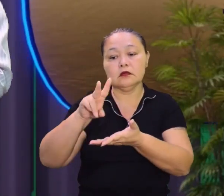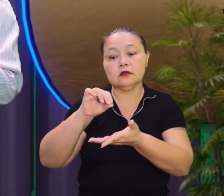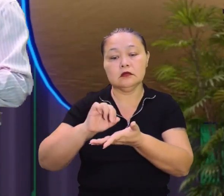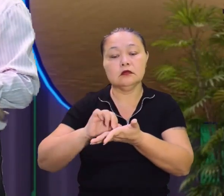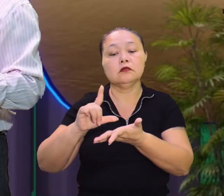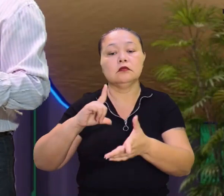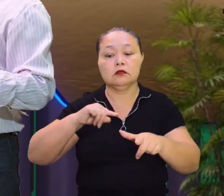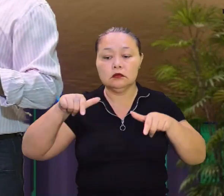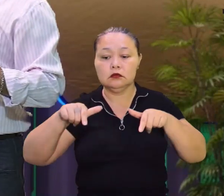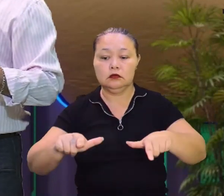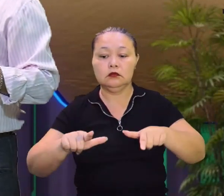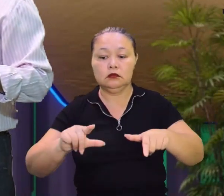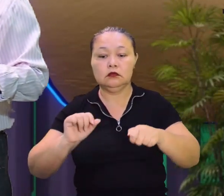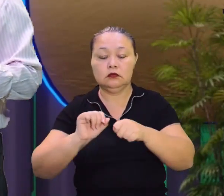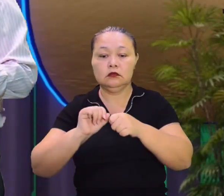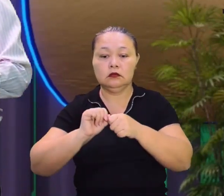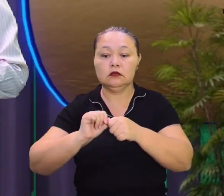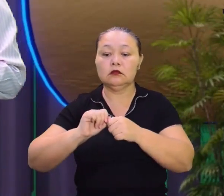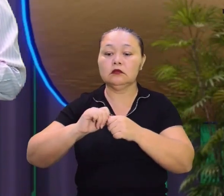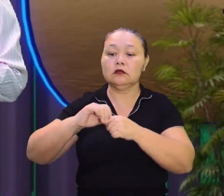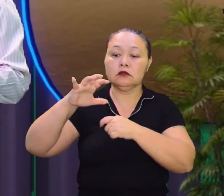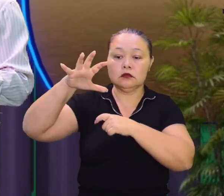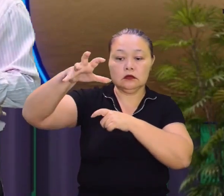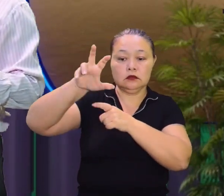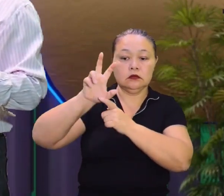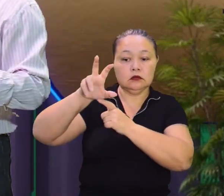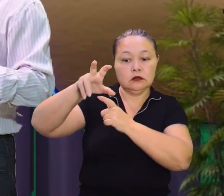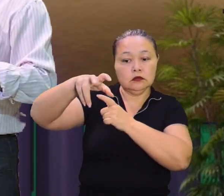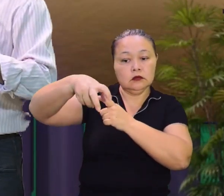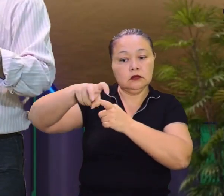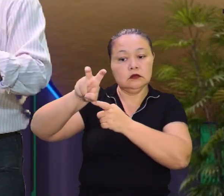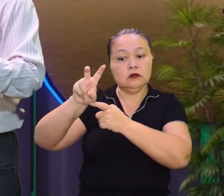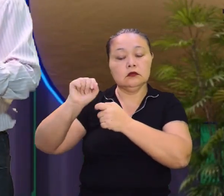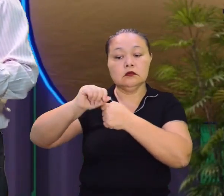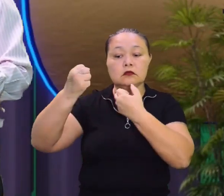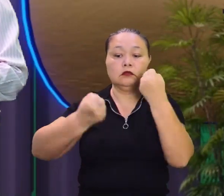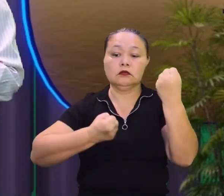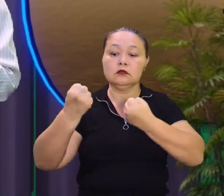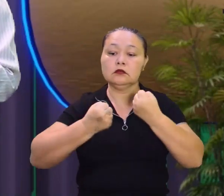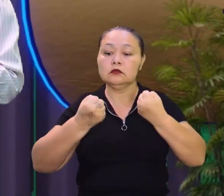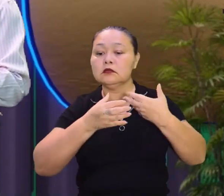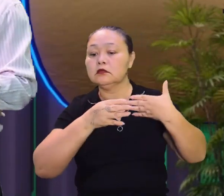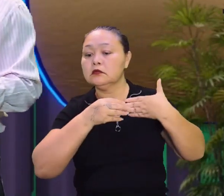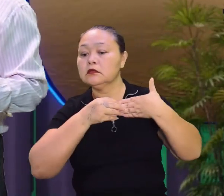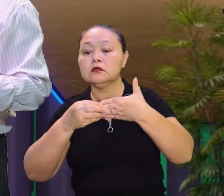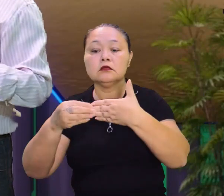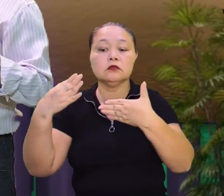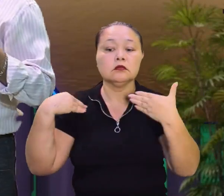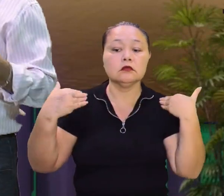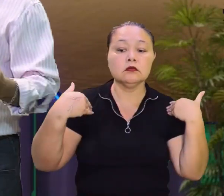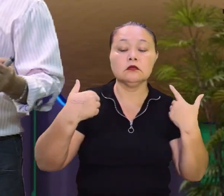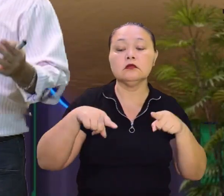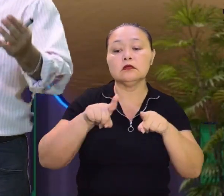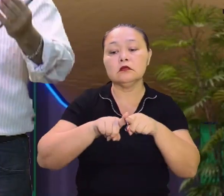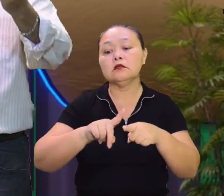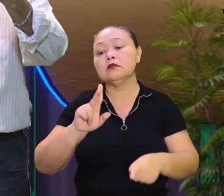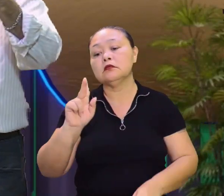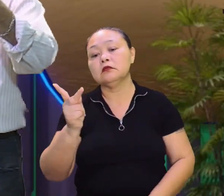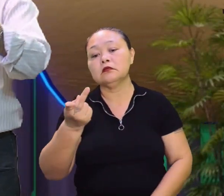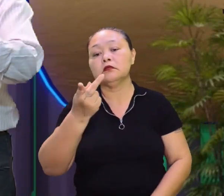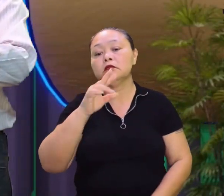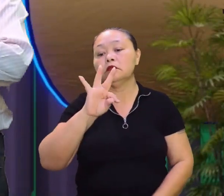Hyundai. Tem tratores Hyundai. Tem carros de passeio Hyundai. Então,